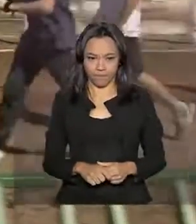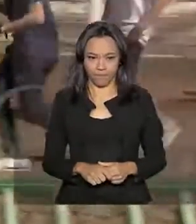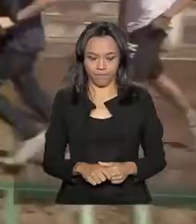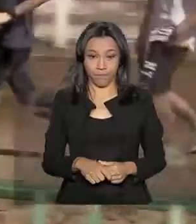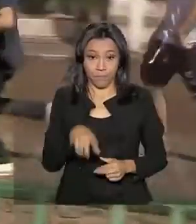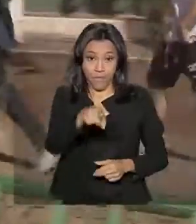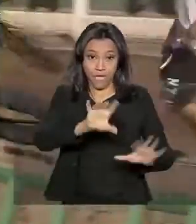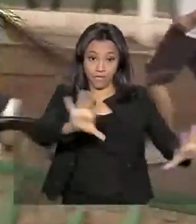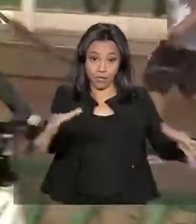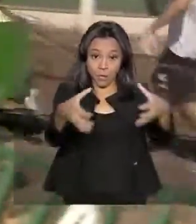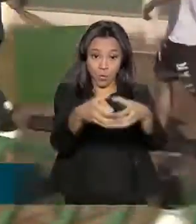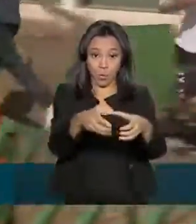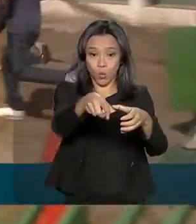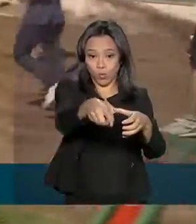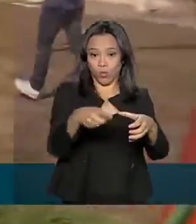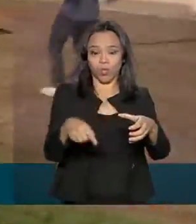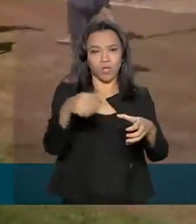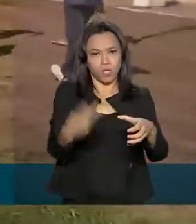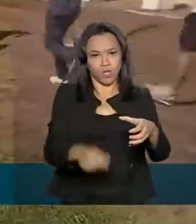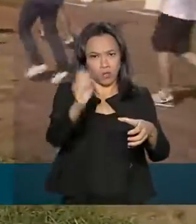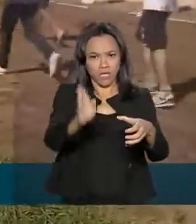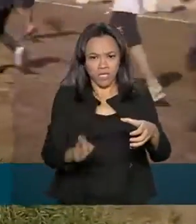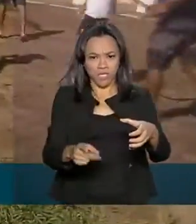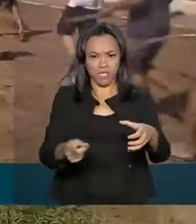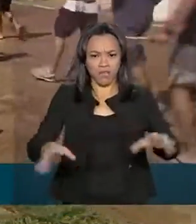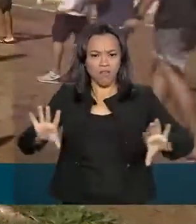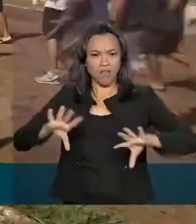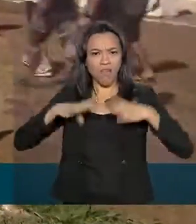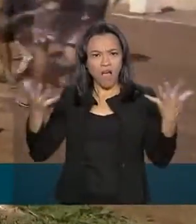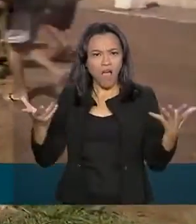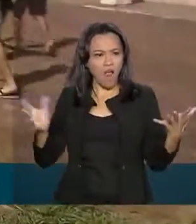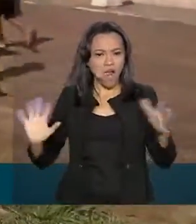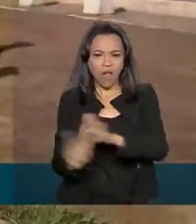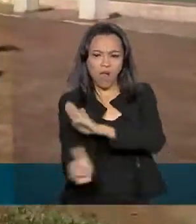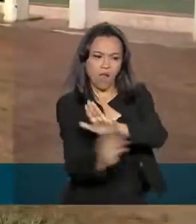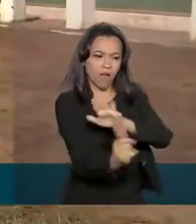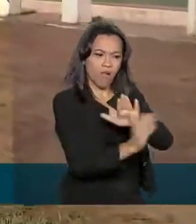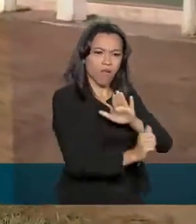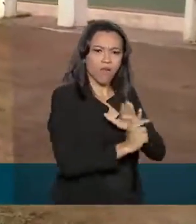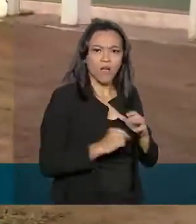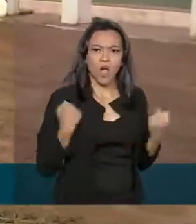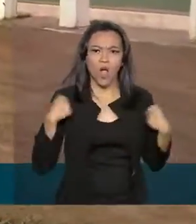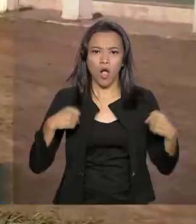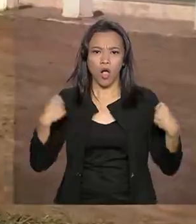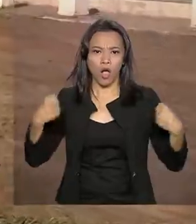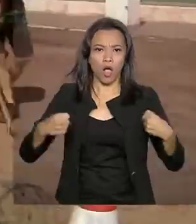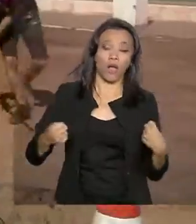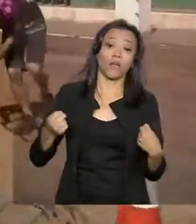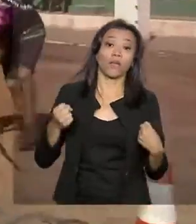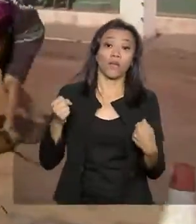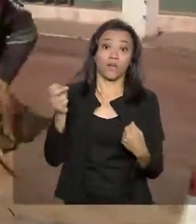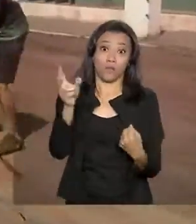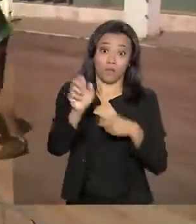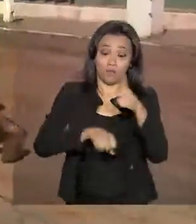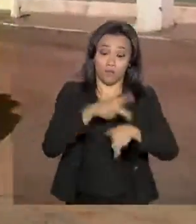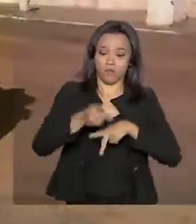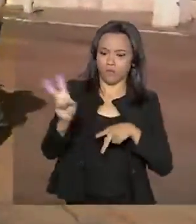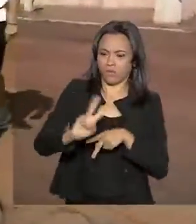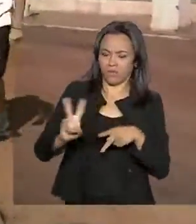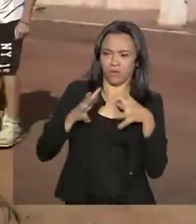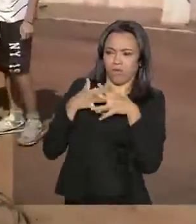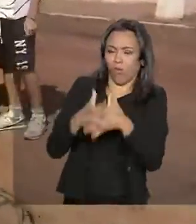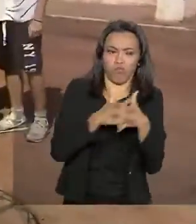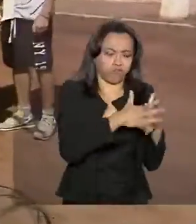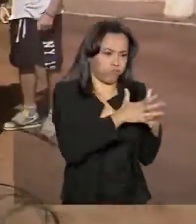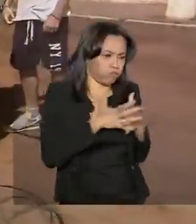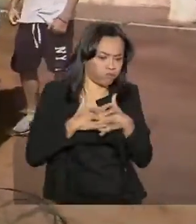Um grupo de brasileiros, revoltados com furtos na comunidade, corre atrás de imigrantes venezuelanos. A confusão exige